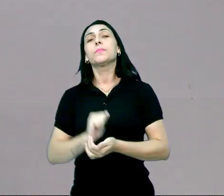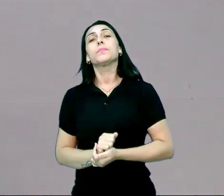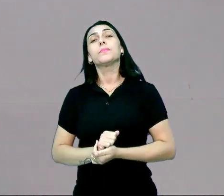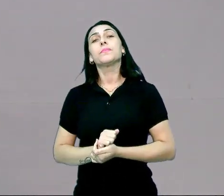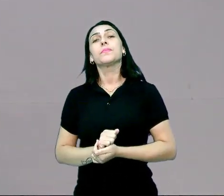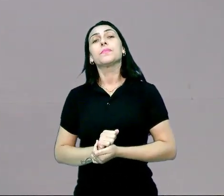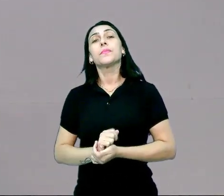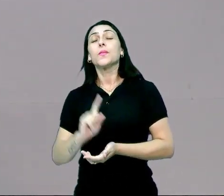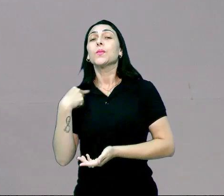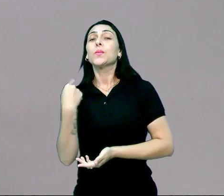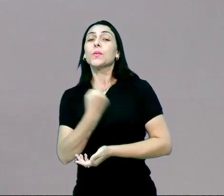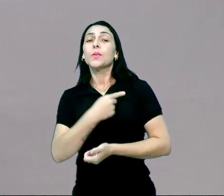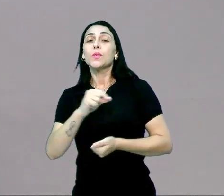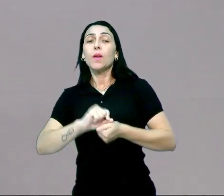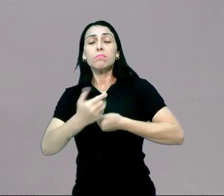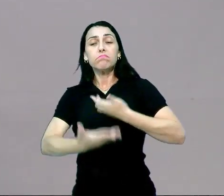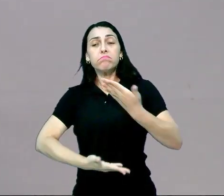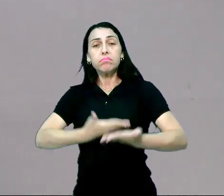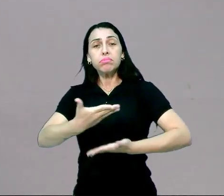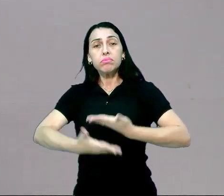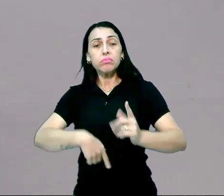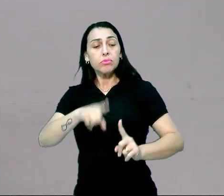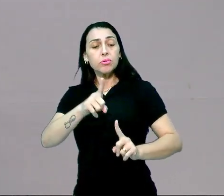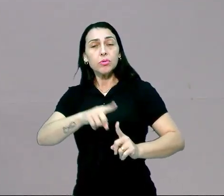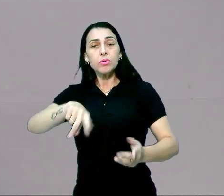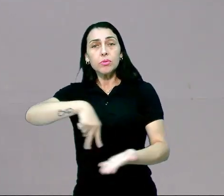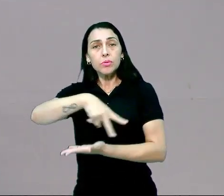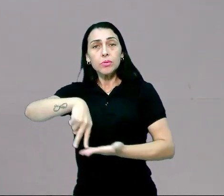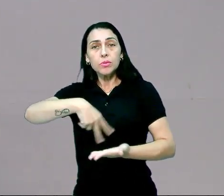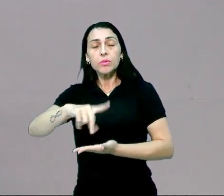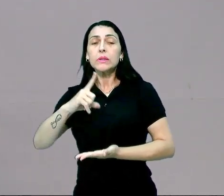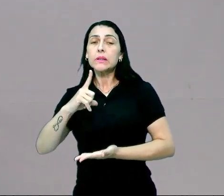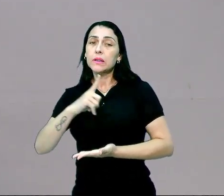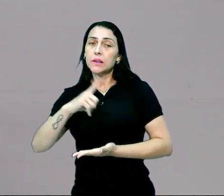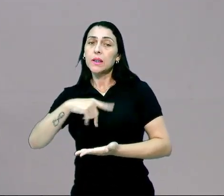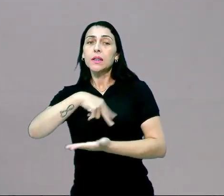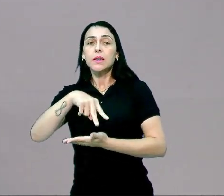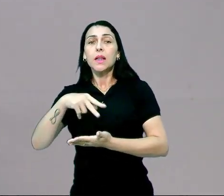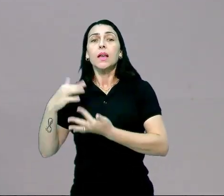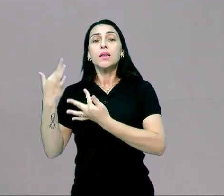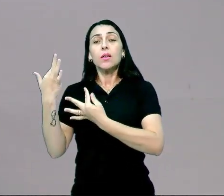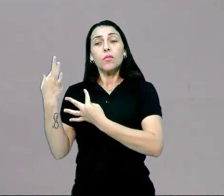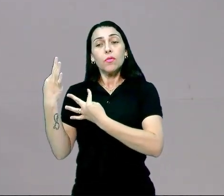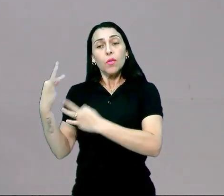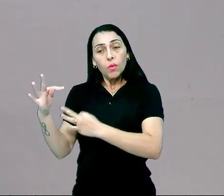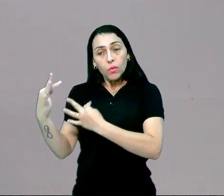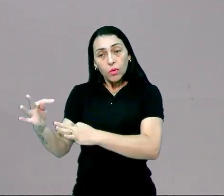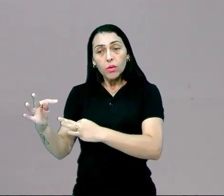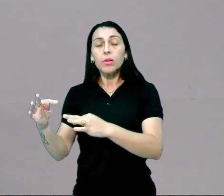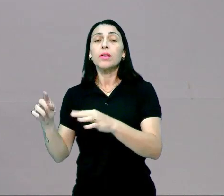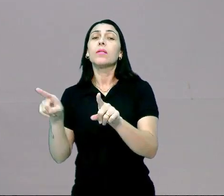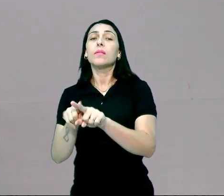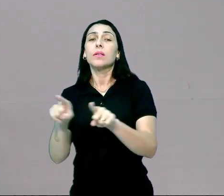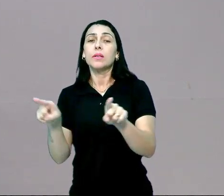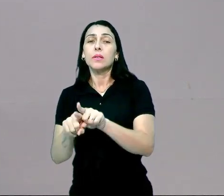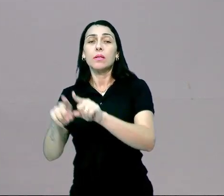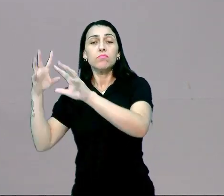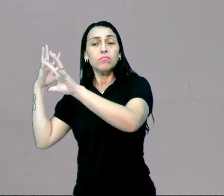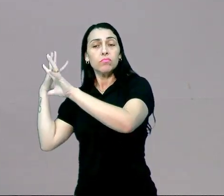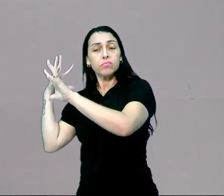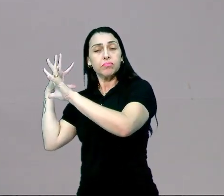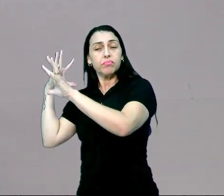aquele aspecto, quando a gente faz uma correlação dos tipos de dança, a gente tem a dança folclórica, que vai fazer tanto esse resgate, né,